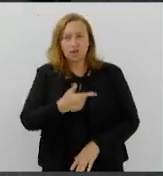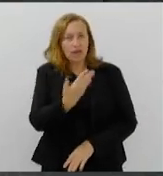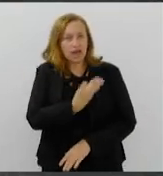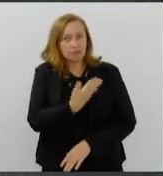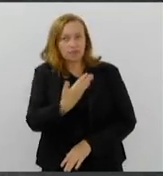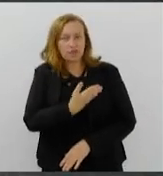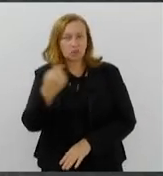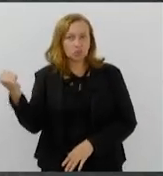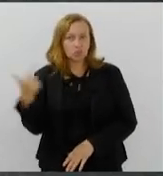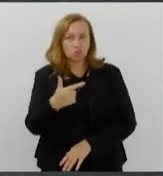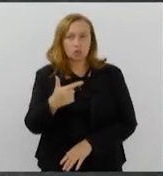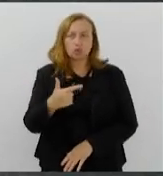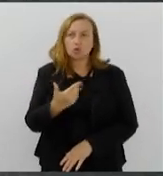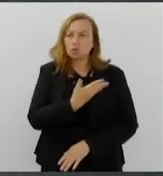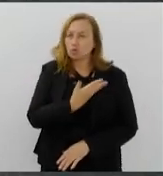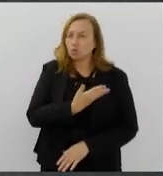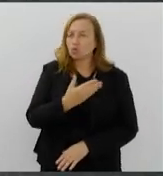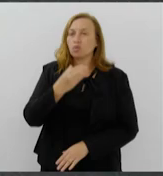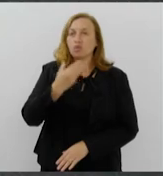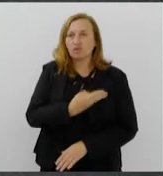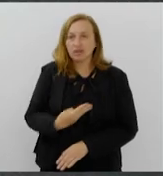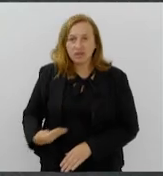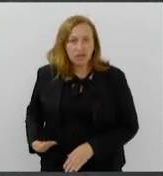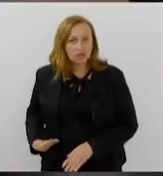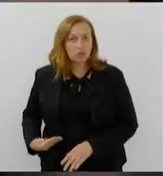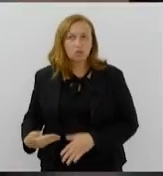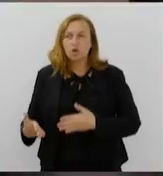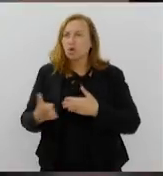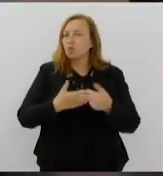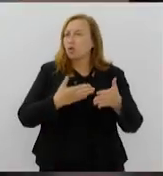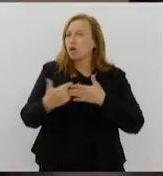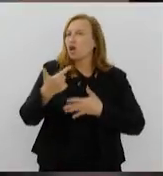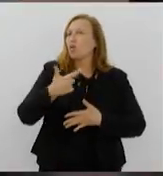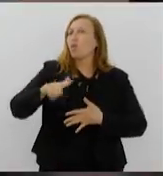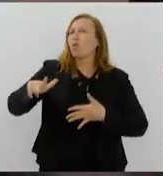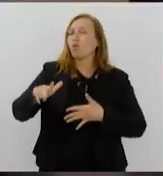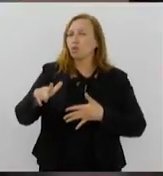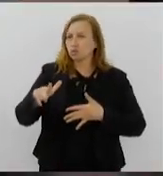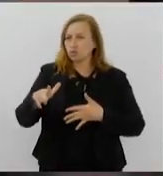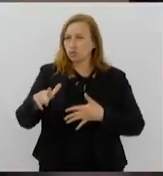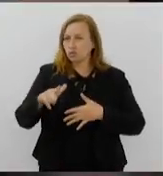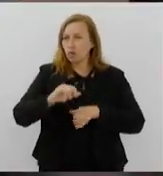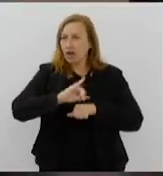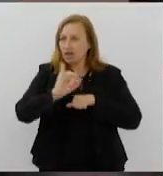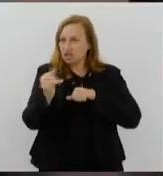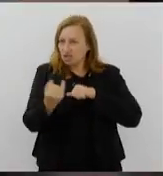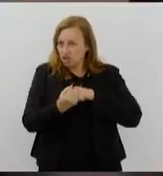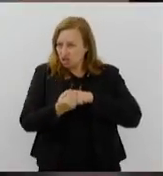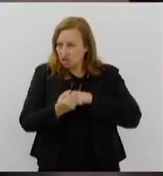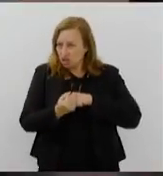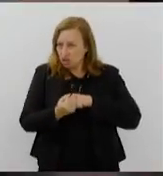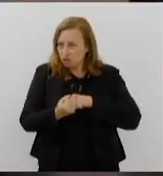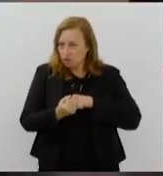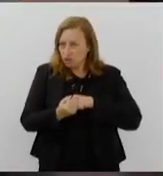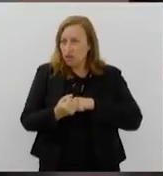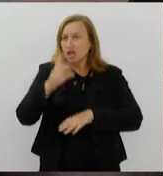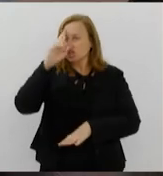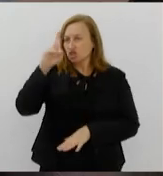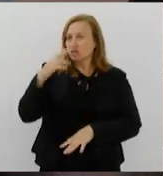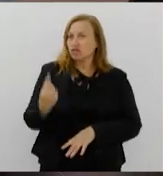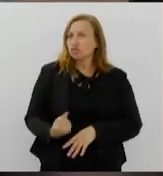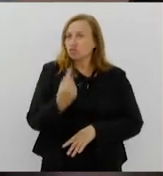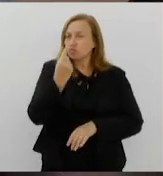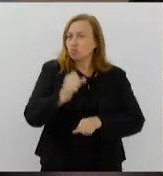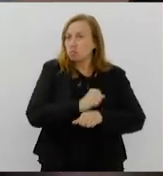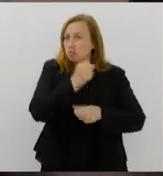governador, que simpatizante, de que qualquer outro adjetivo qualificativo. Chefe de um